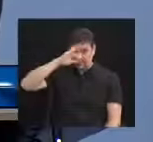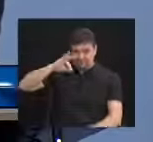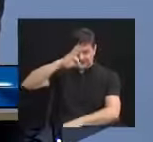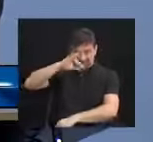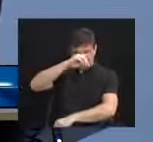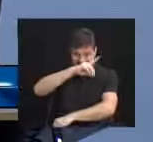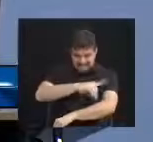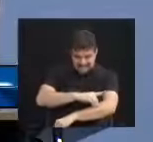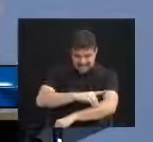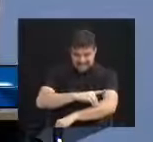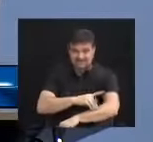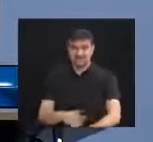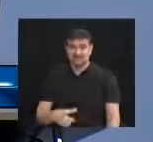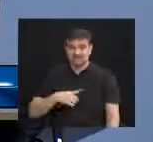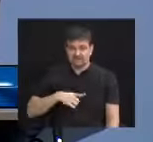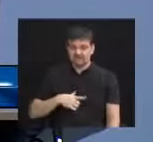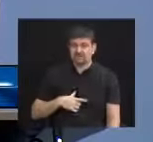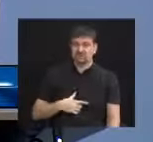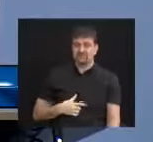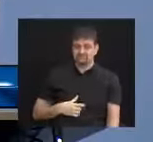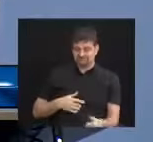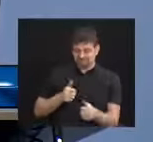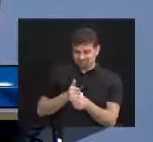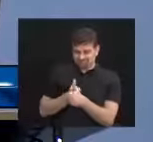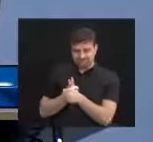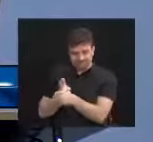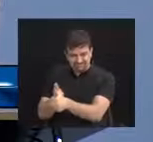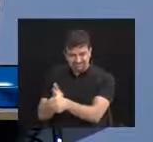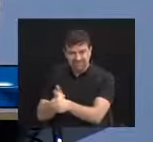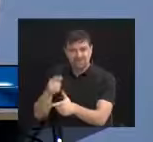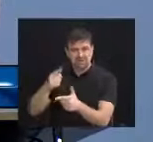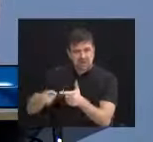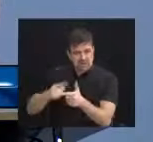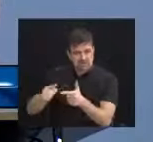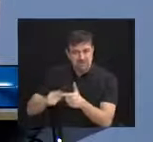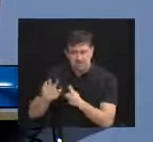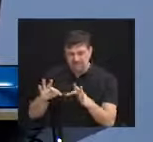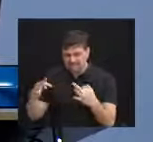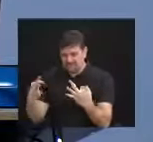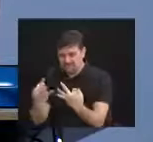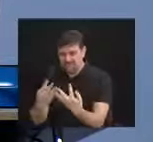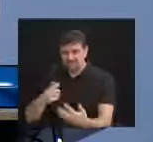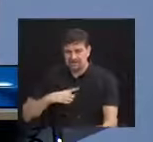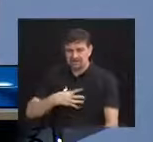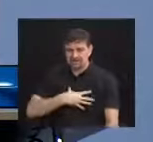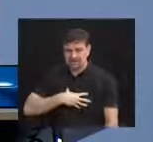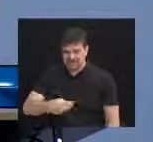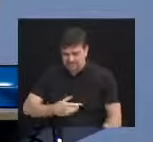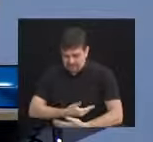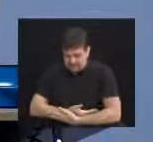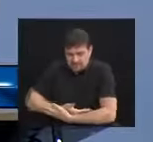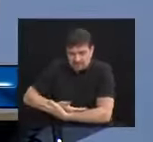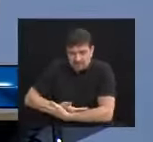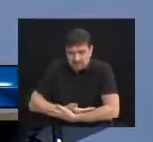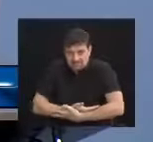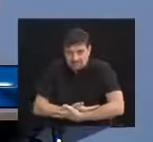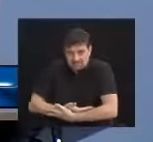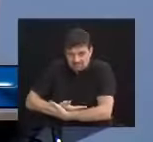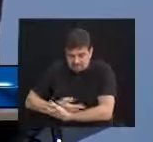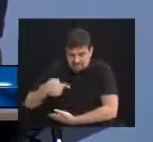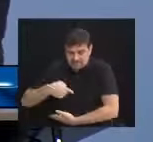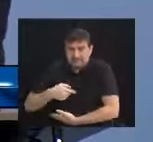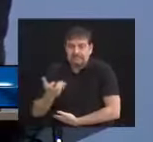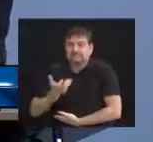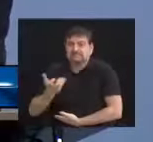drama de diversas mães e pais com filhos pequenos com filhos recém nascidos na busca da